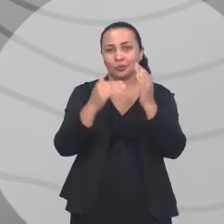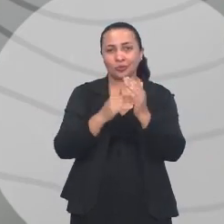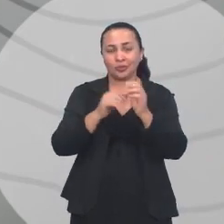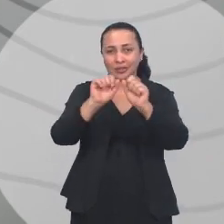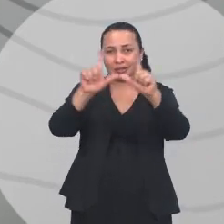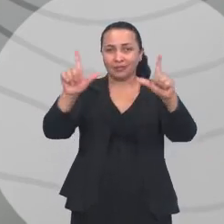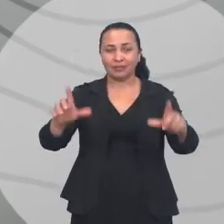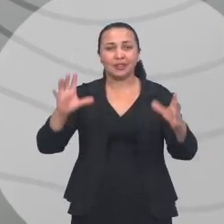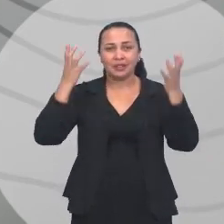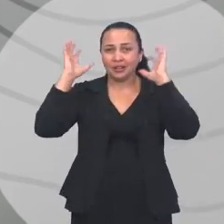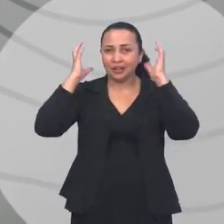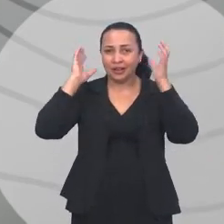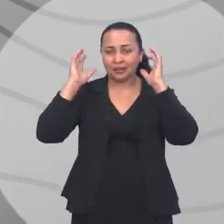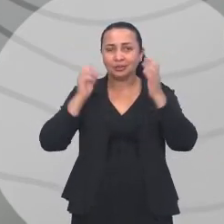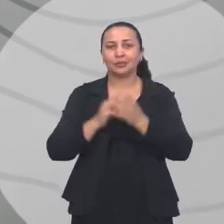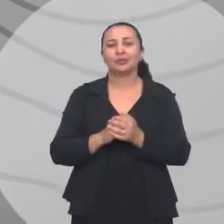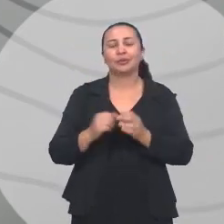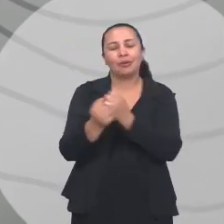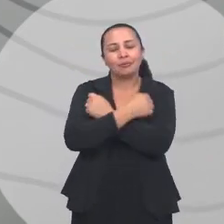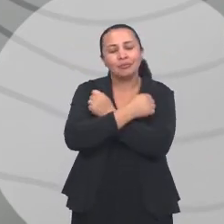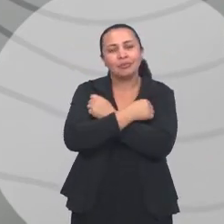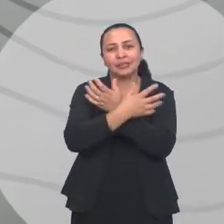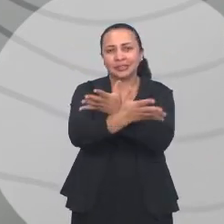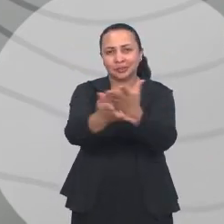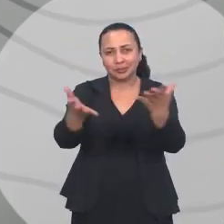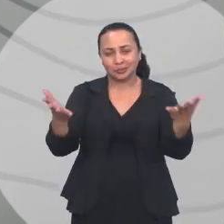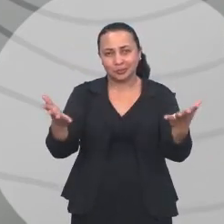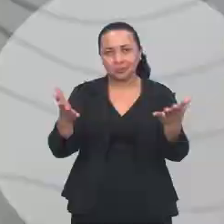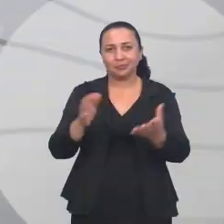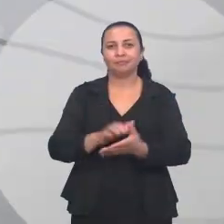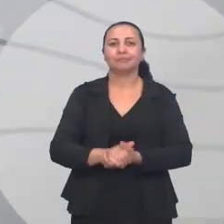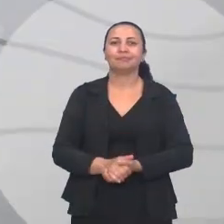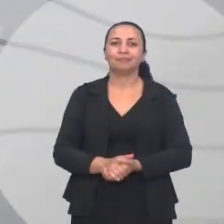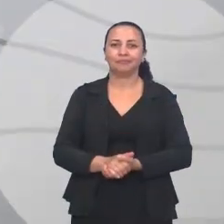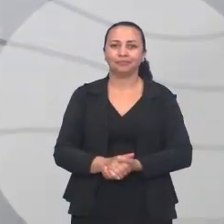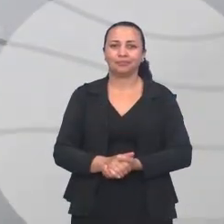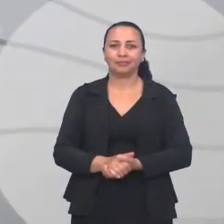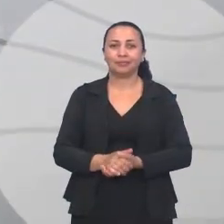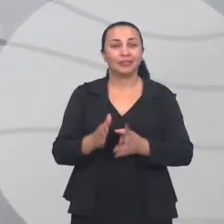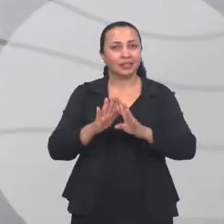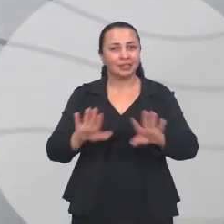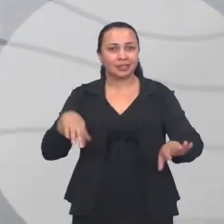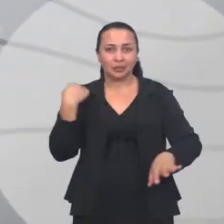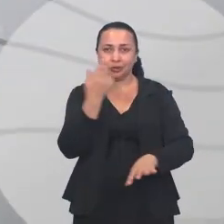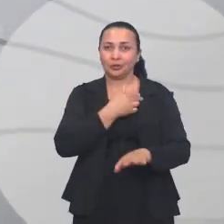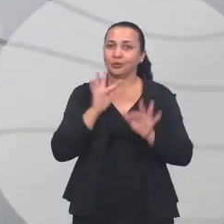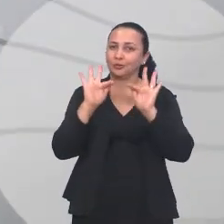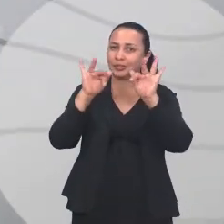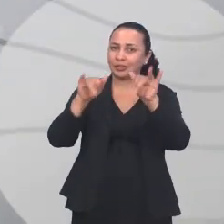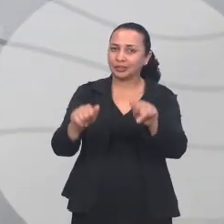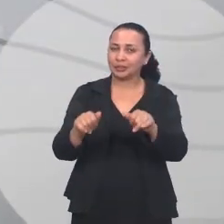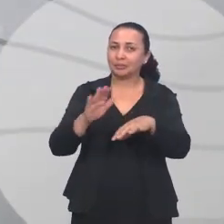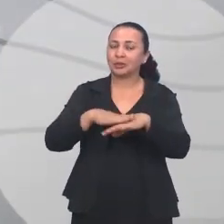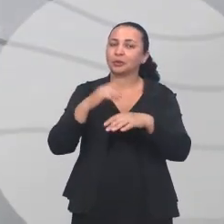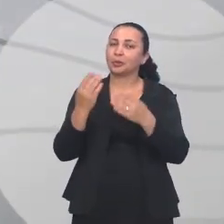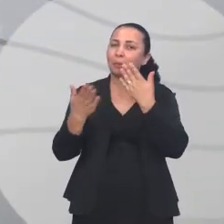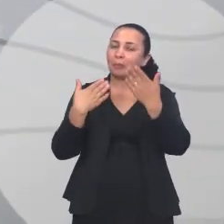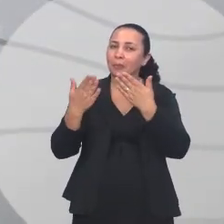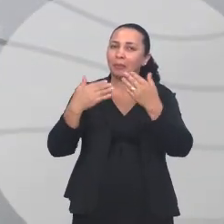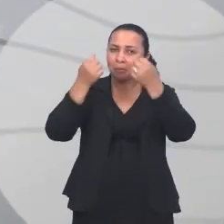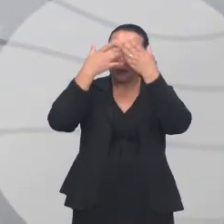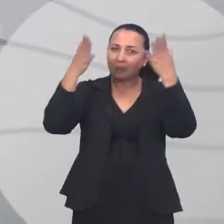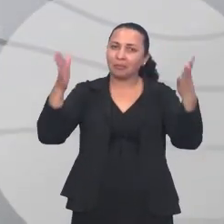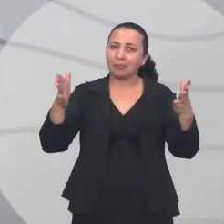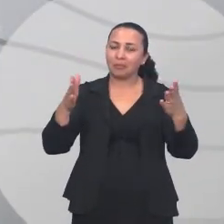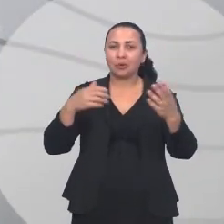canais que temos aí disponíveis um grande abraço a todos e a todas ah e assim a gente finaliza mais um papo aberto a